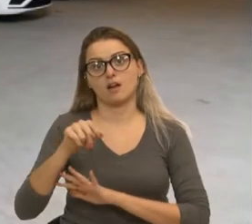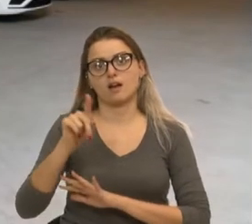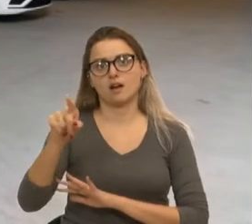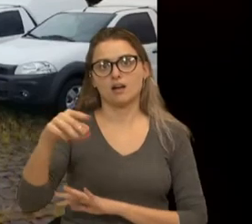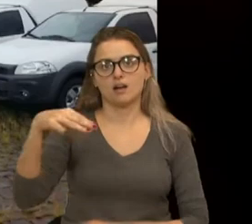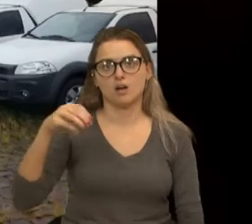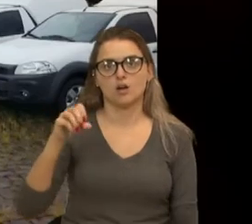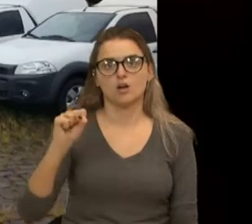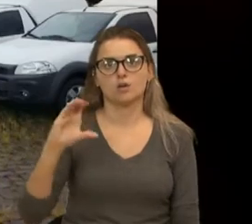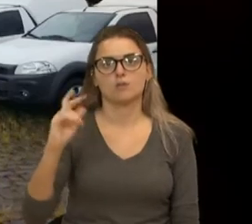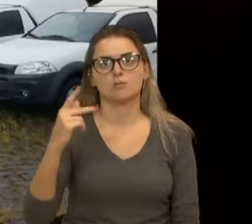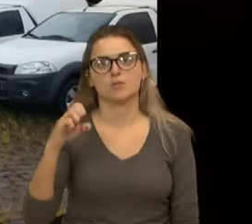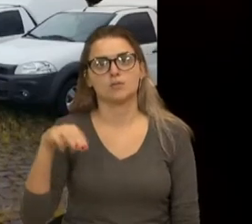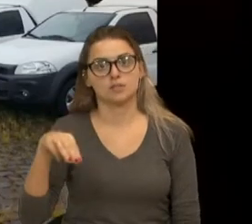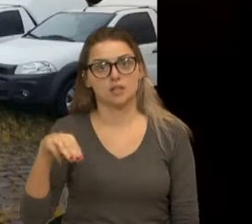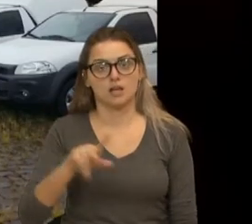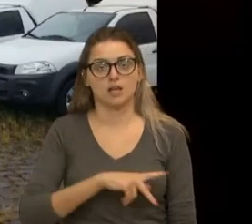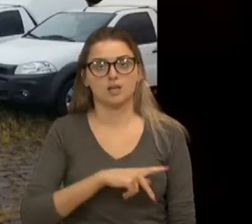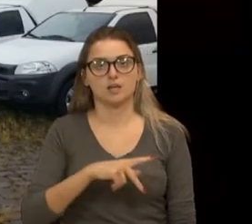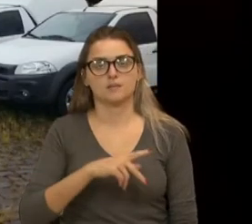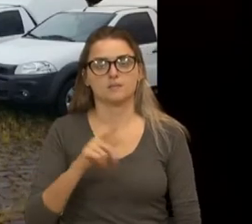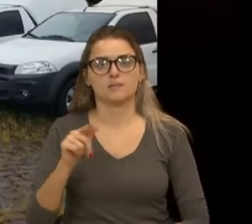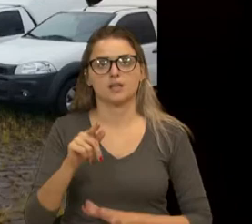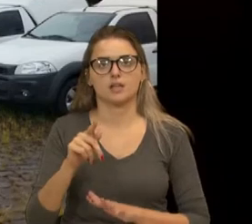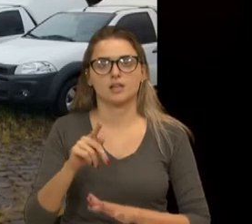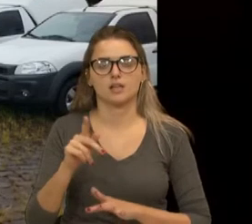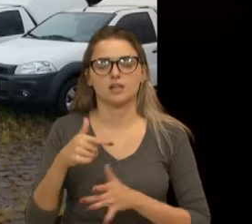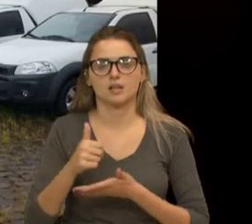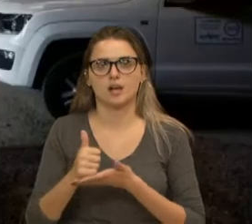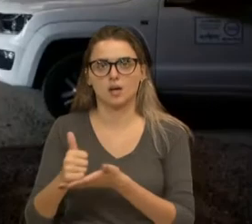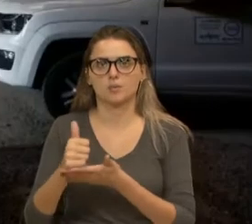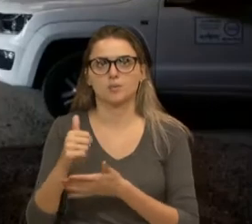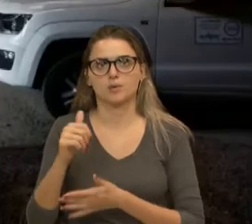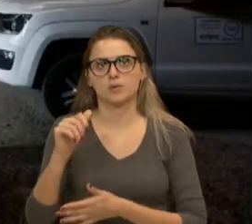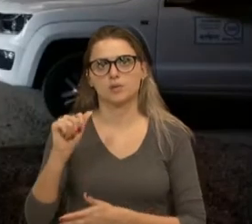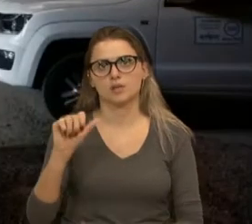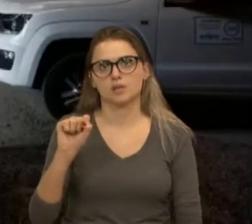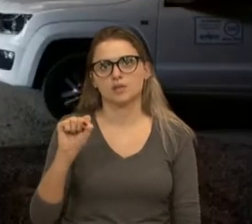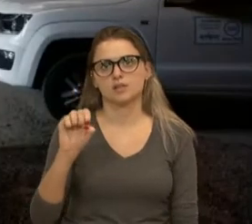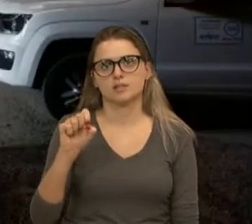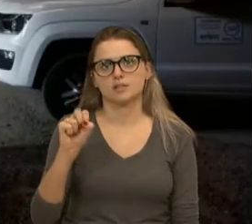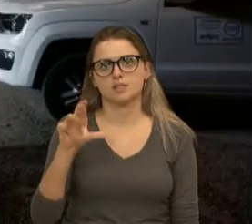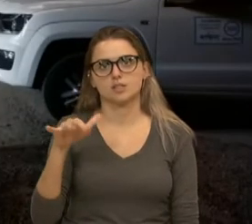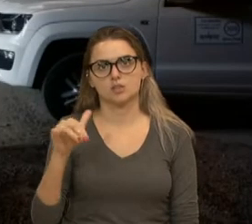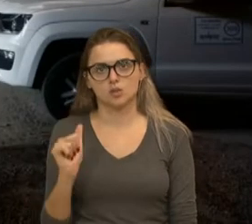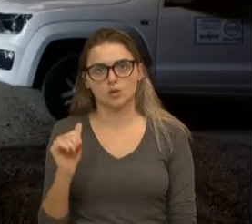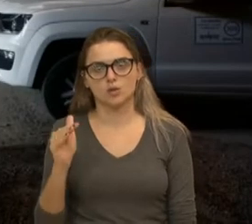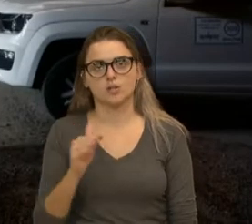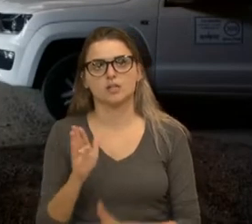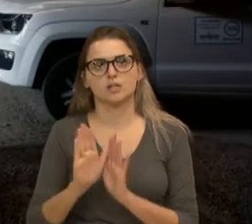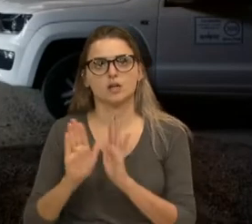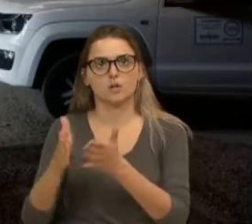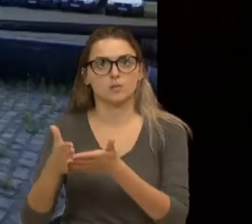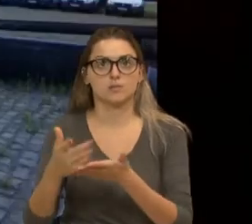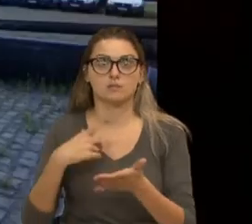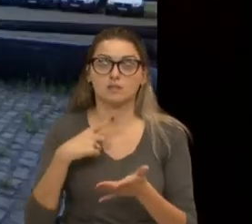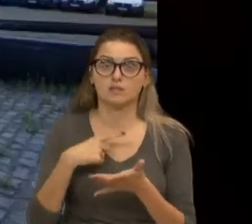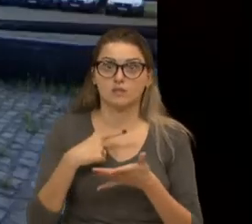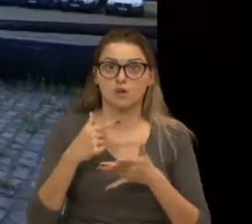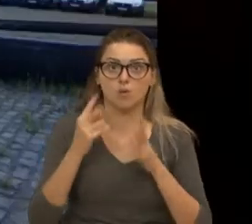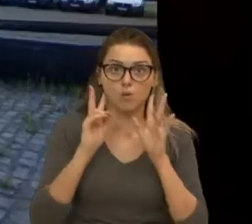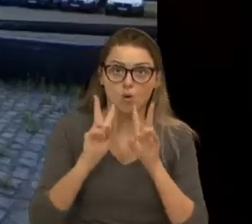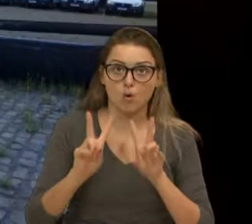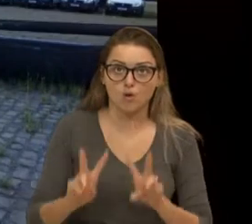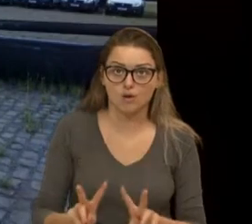ali na assessoria da comissão, né? E a assessoria como um todo dos demais vereadores que vão se debruçar sobre